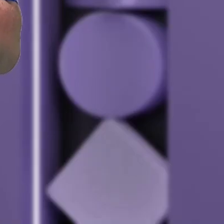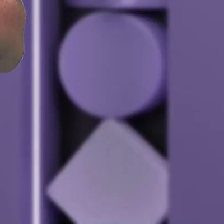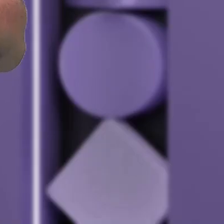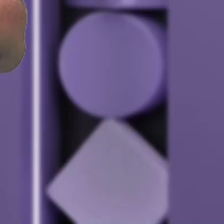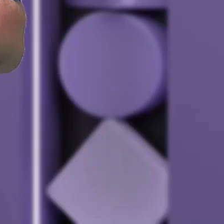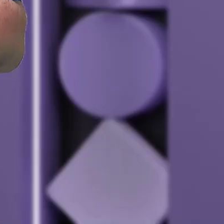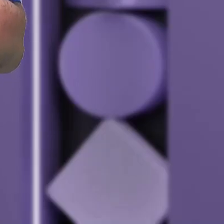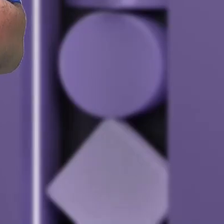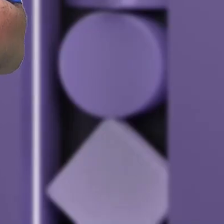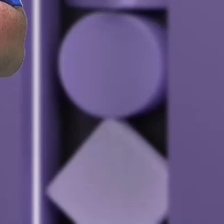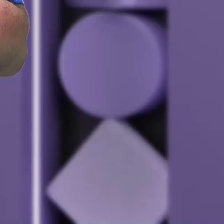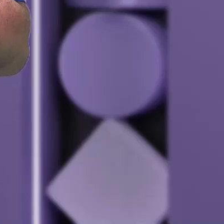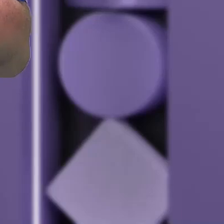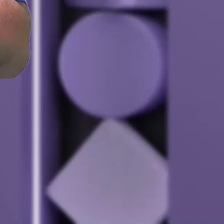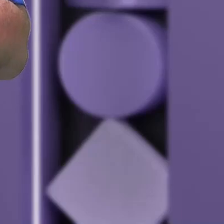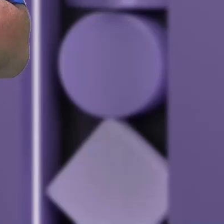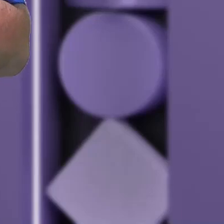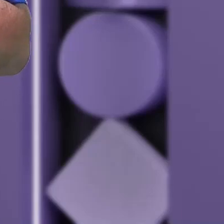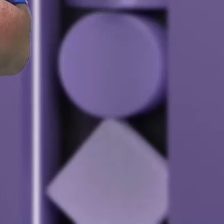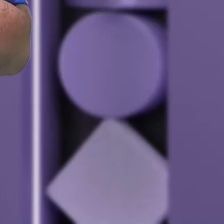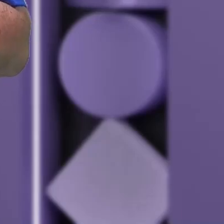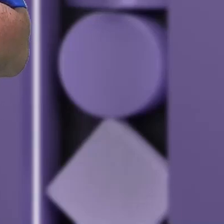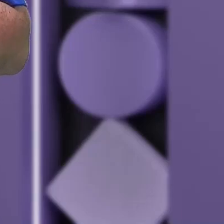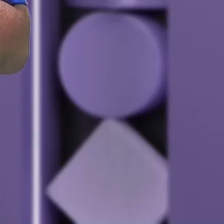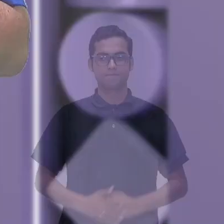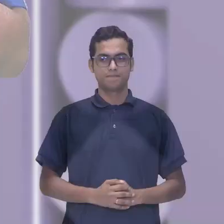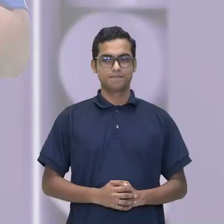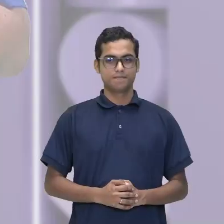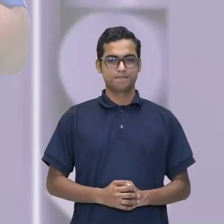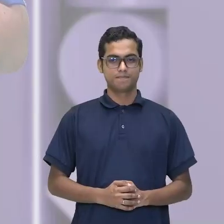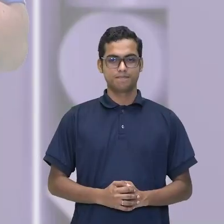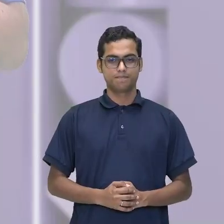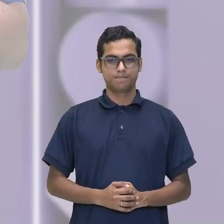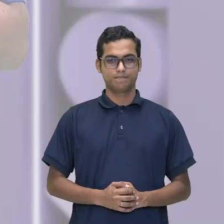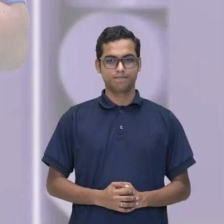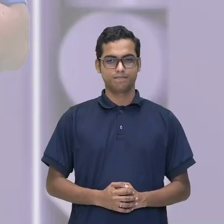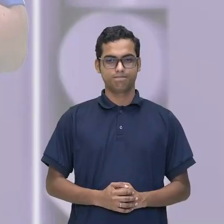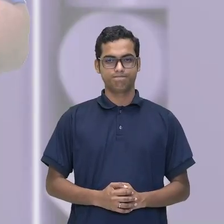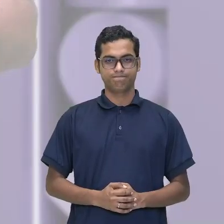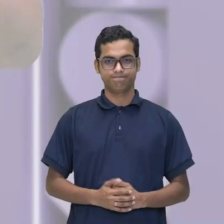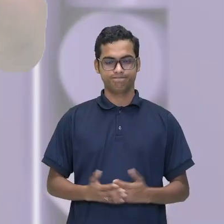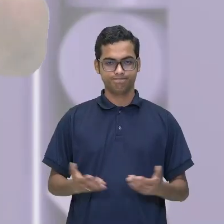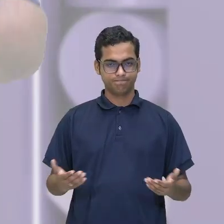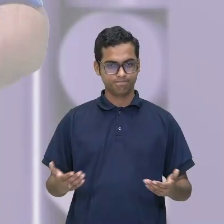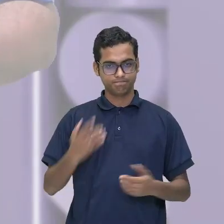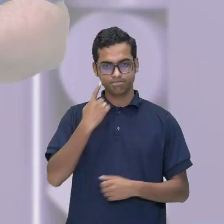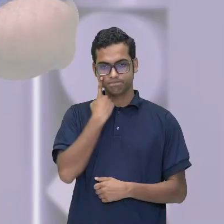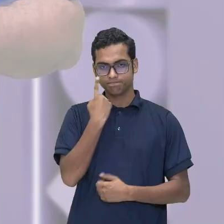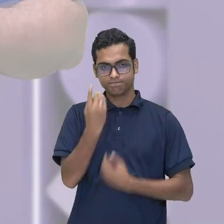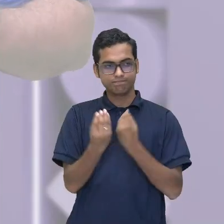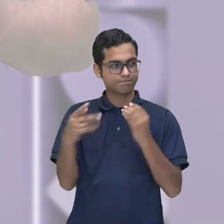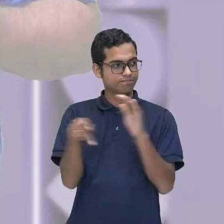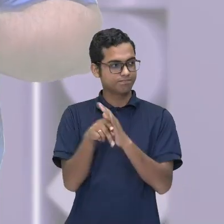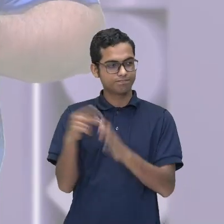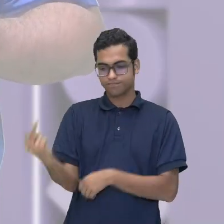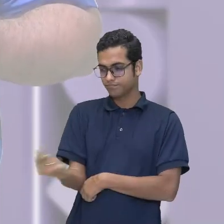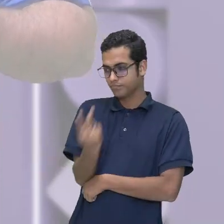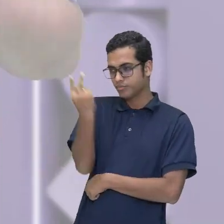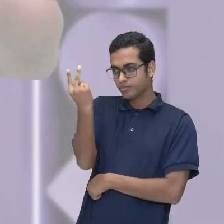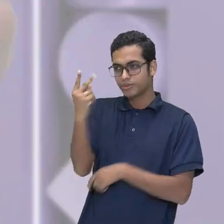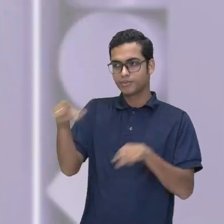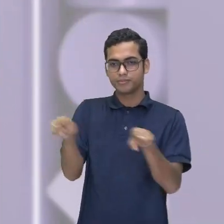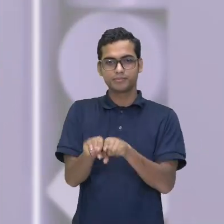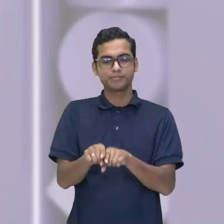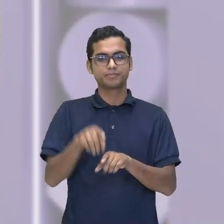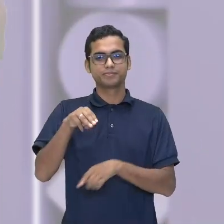Então, vocês viram a partir dessa pequena poesia o quanto que o terreno dos valores, o terreno da moral